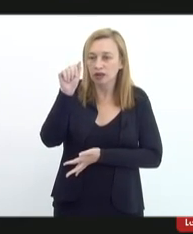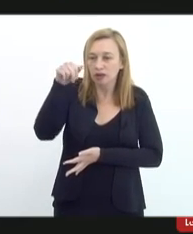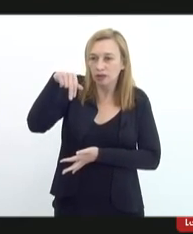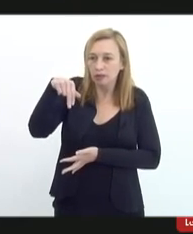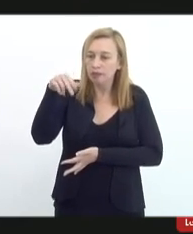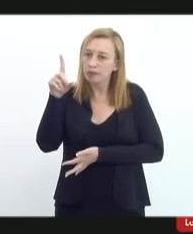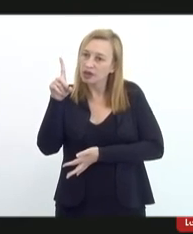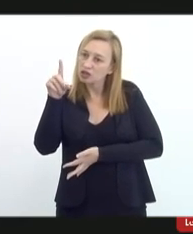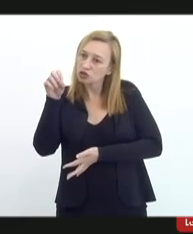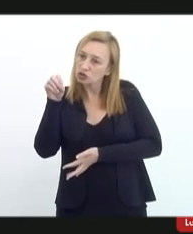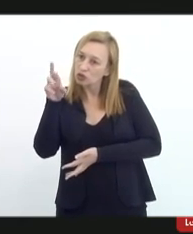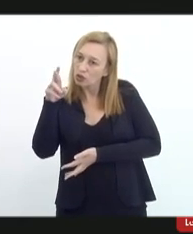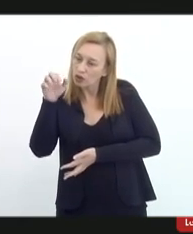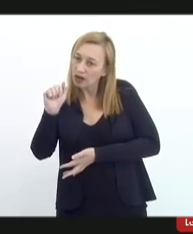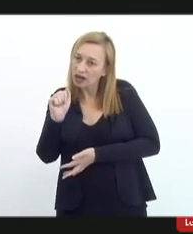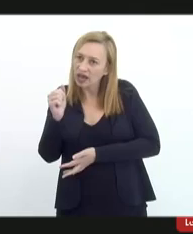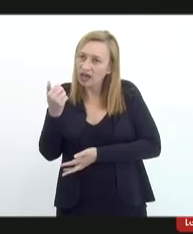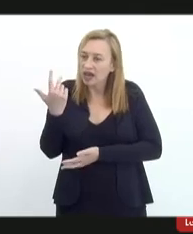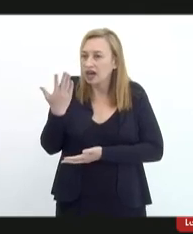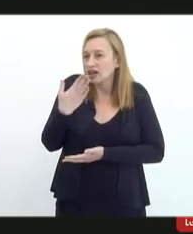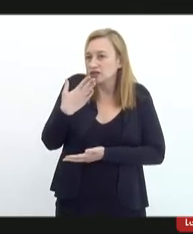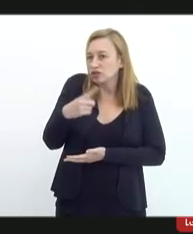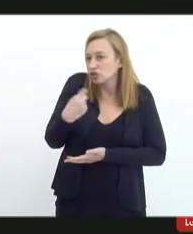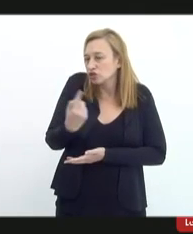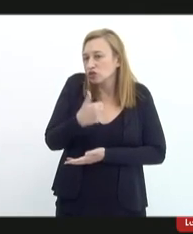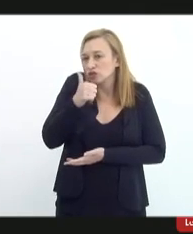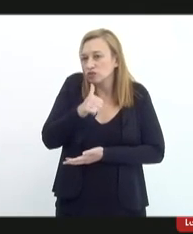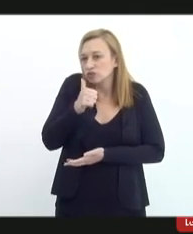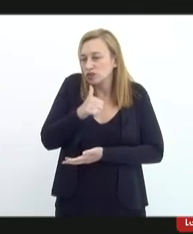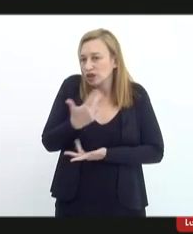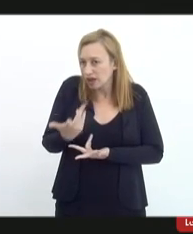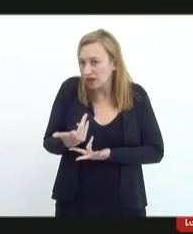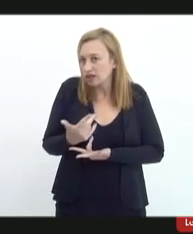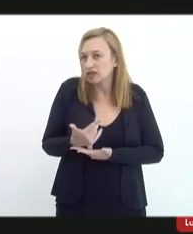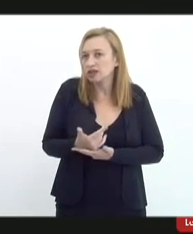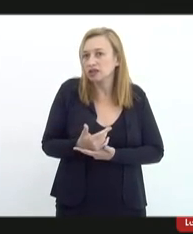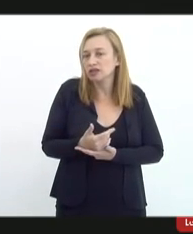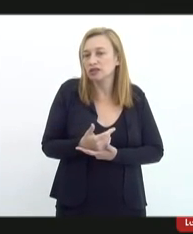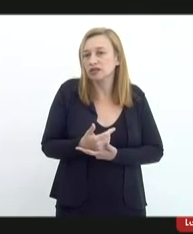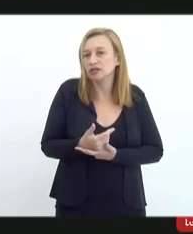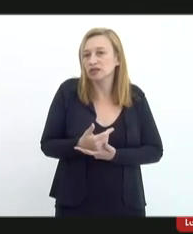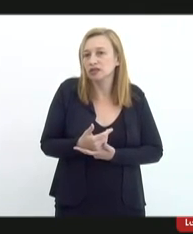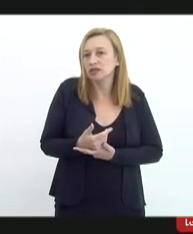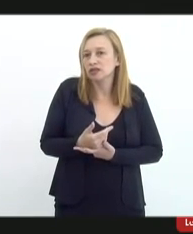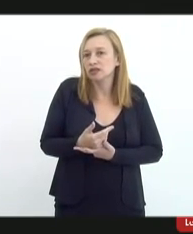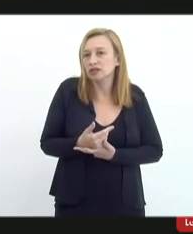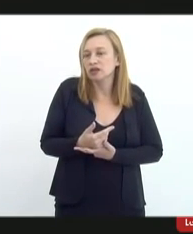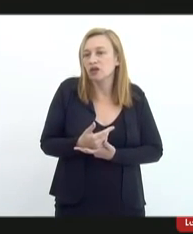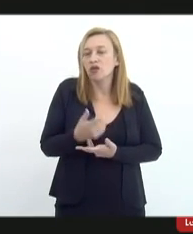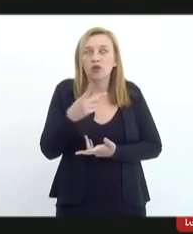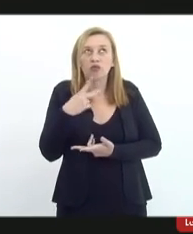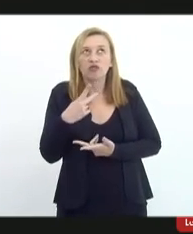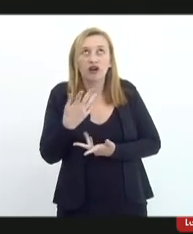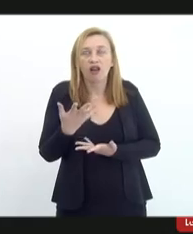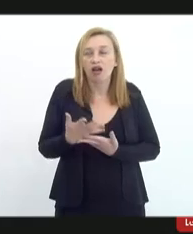muito típica de nós mulheres, que podemos ser desastradas e que, como dizem,